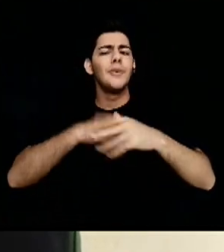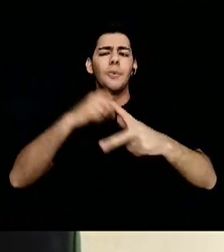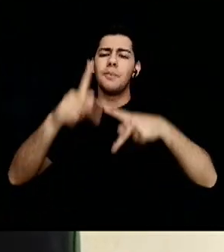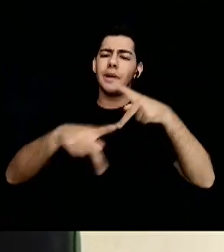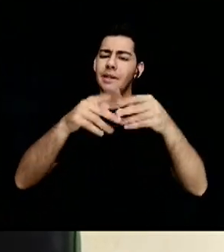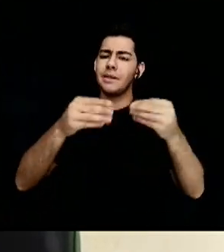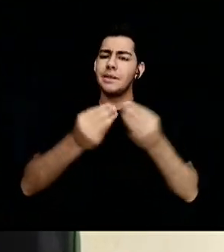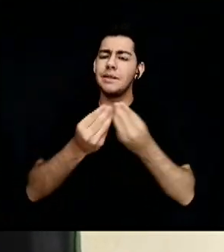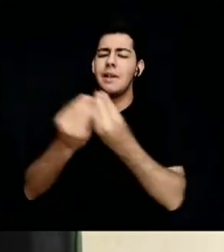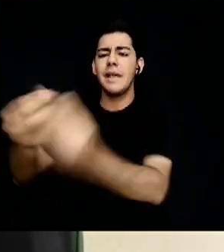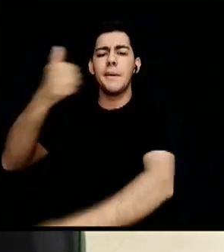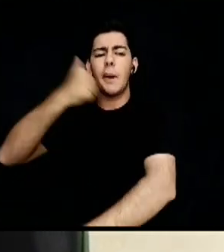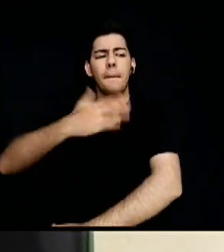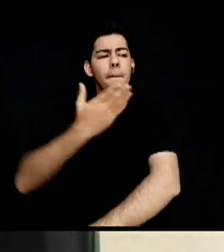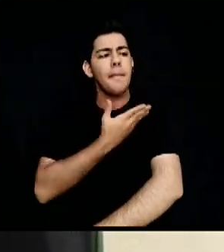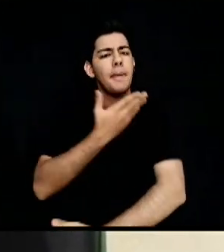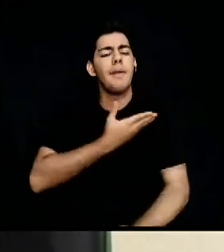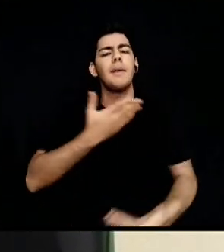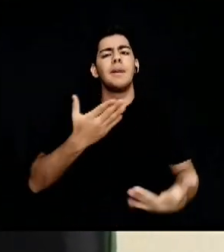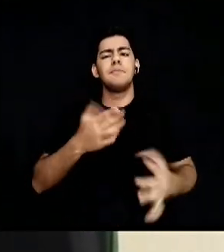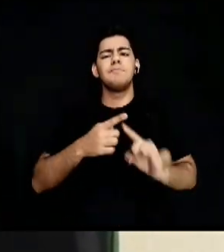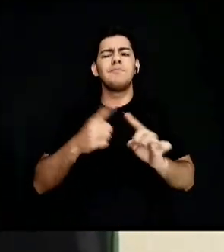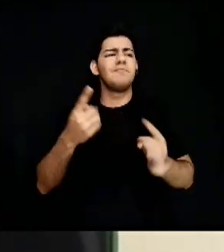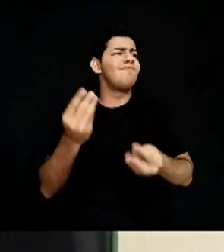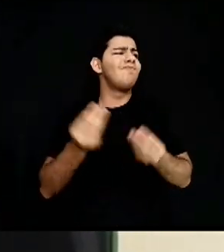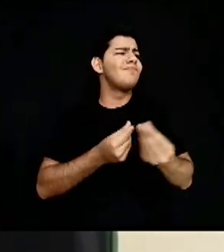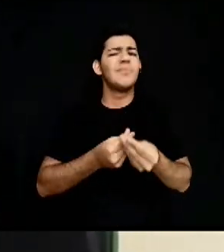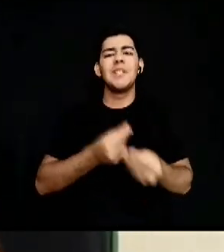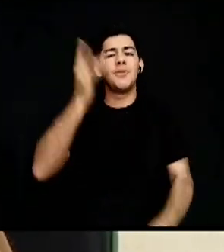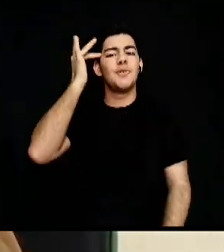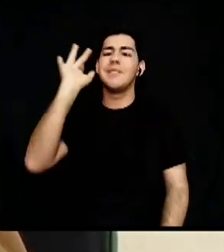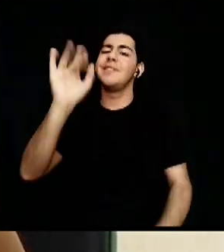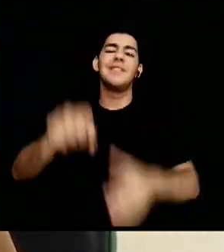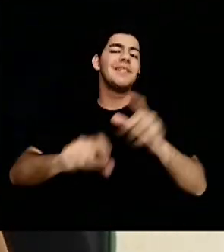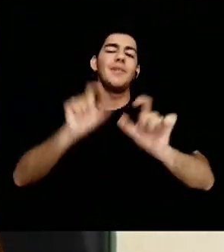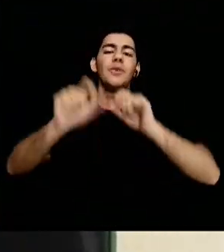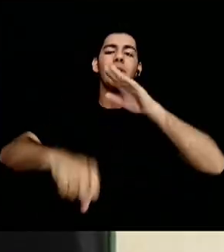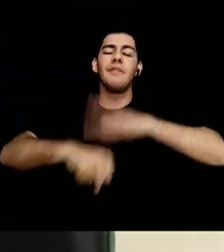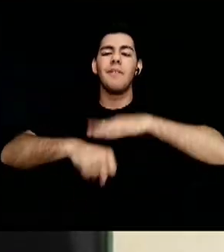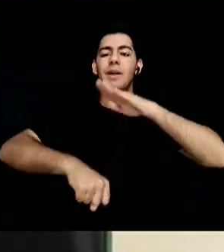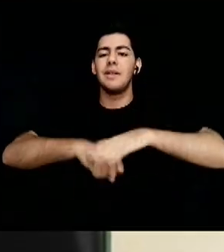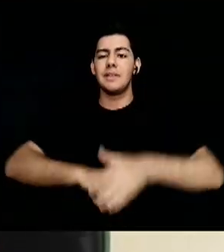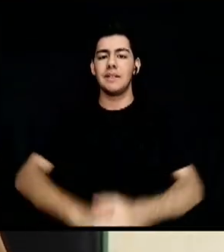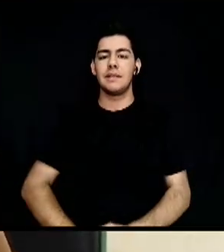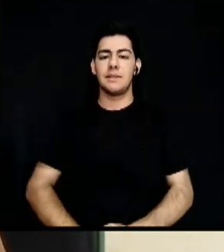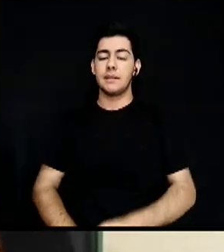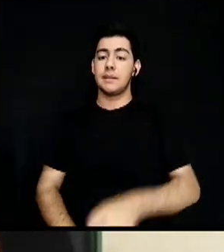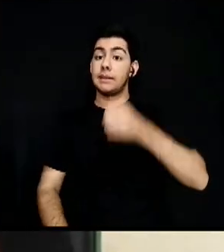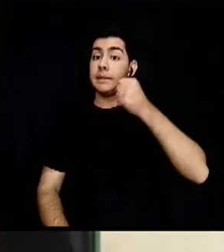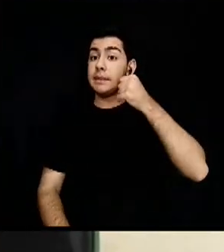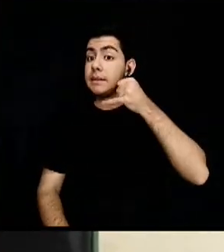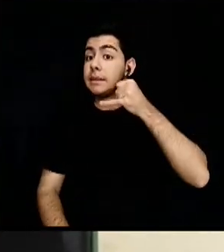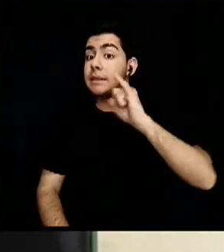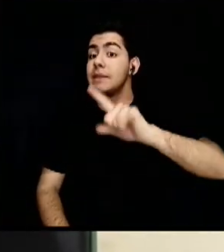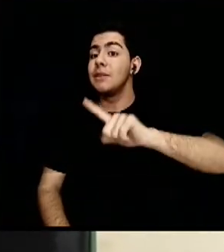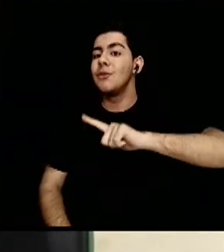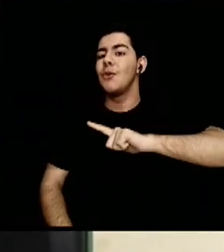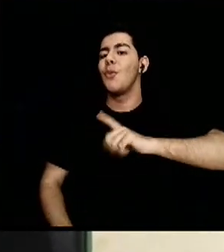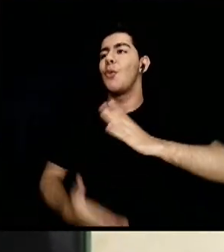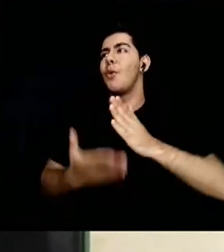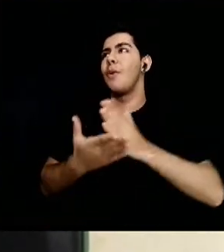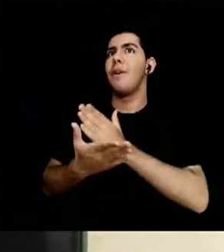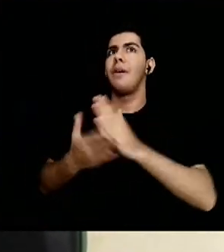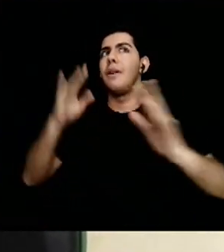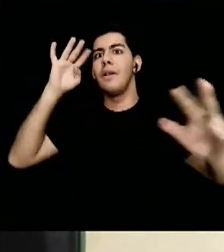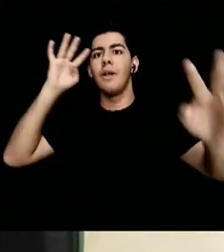querida. Mas eu não sei o que eu faço. Se você tem ali algo para você visualizar, é muito mais